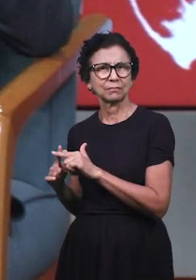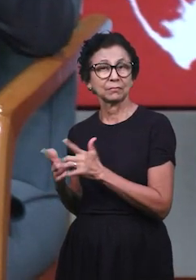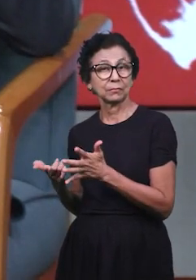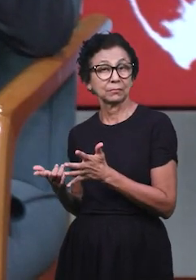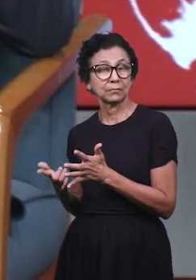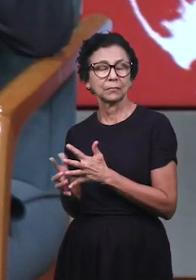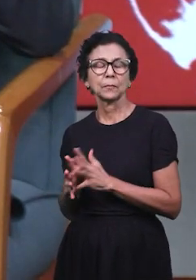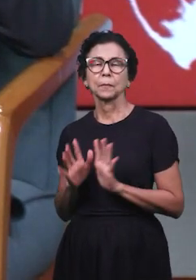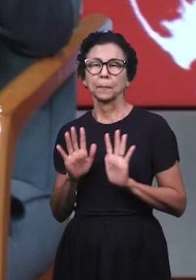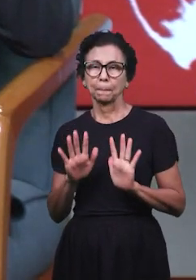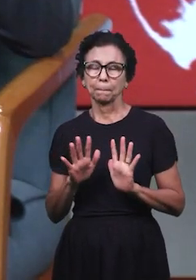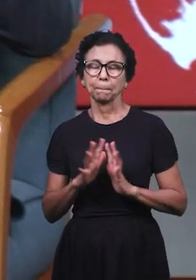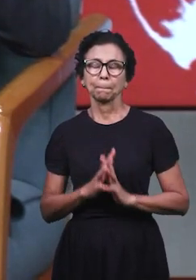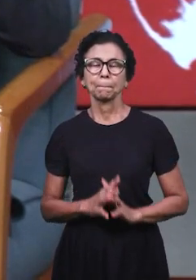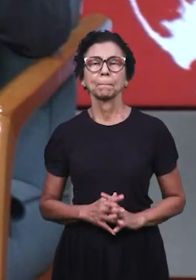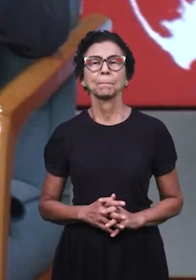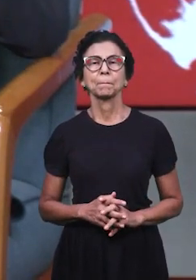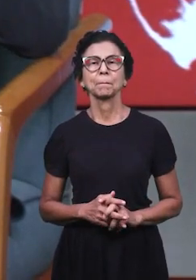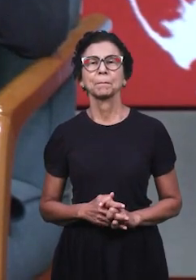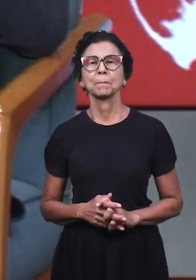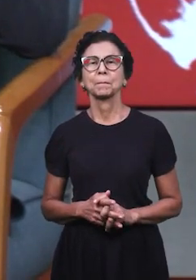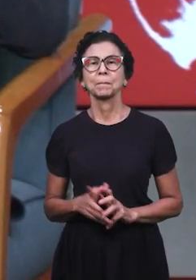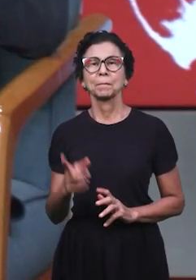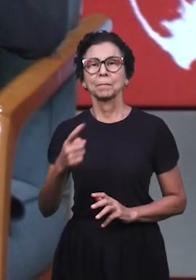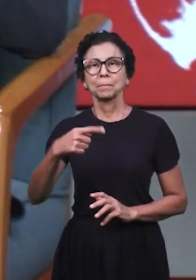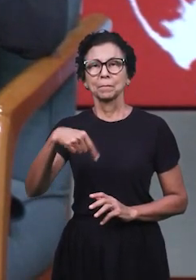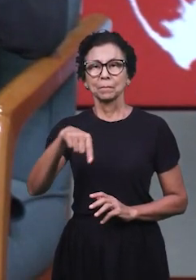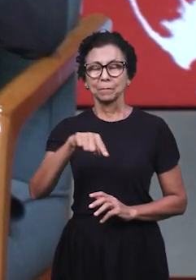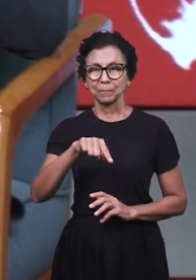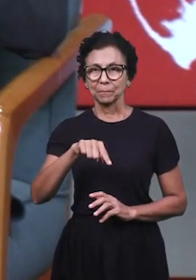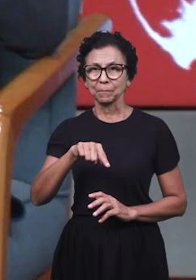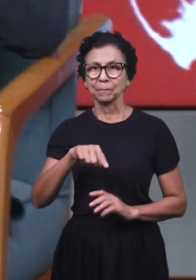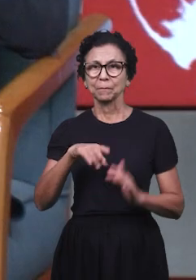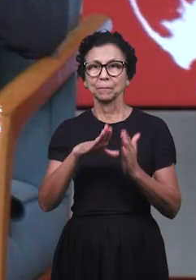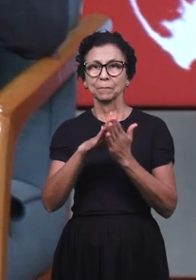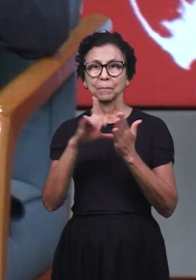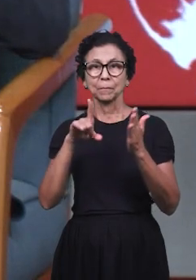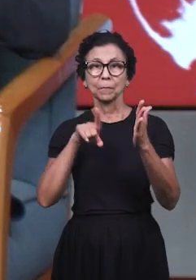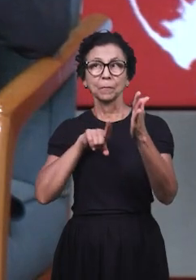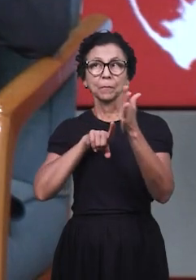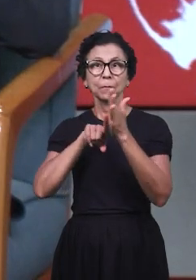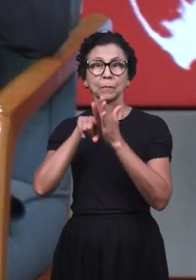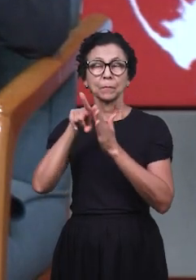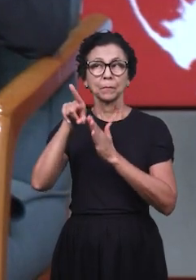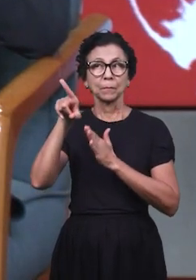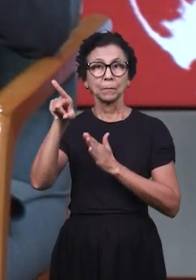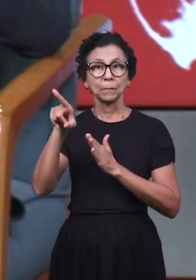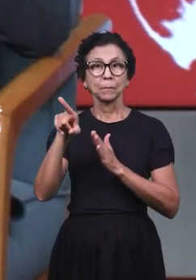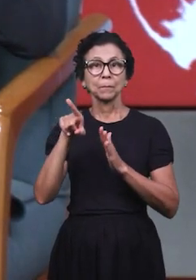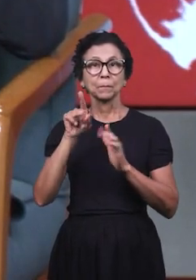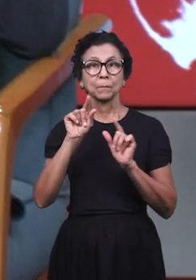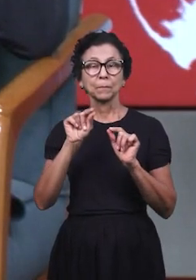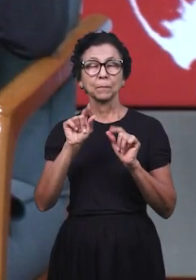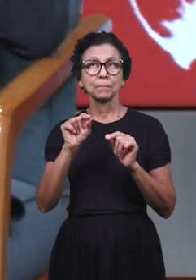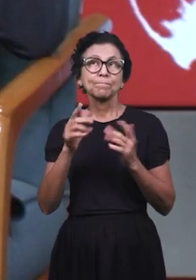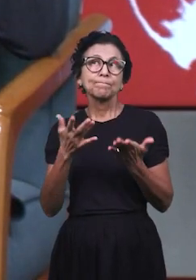nós consultamos a palavra, quando nós consultamos a palavra, nós individualmente